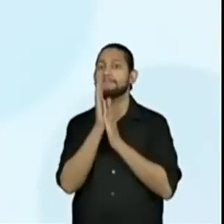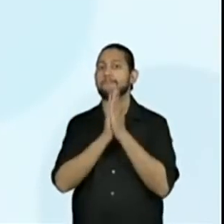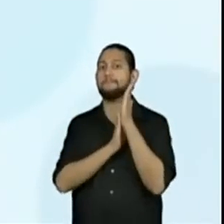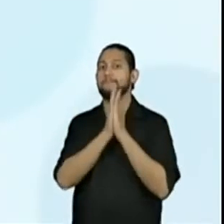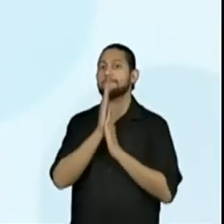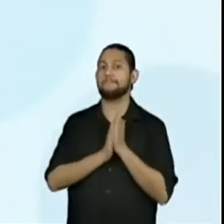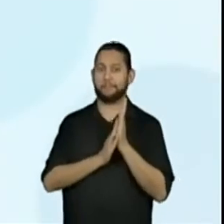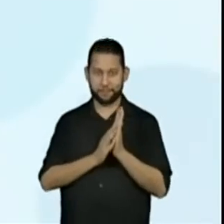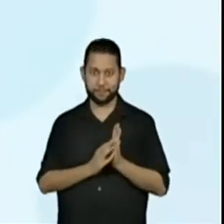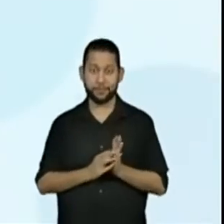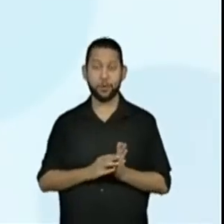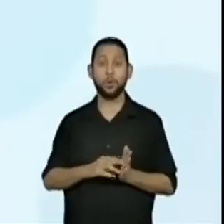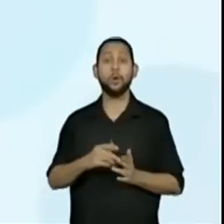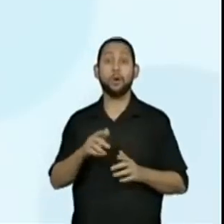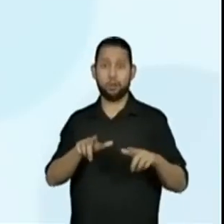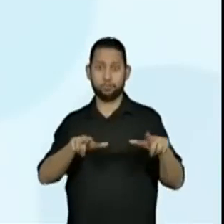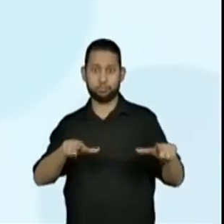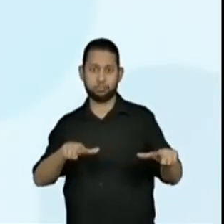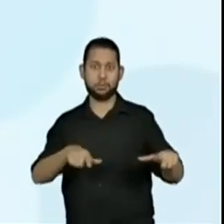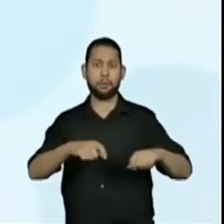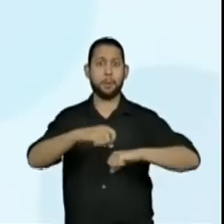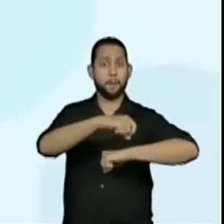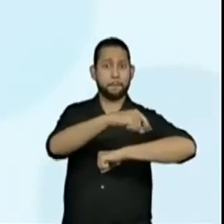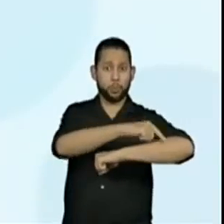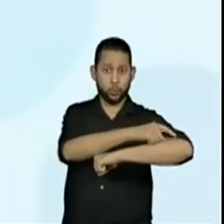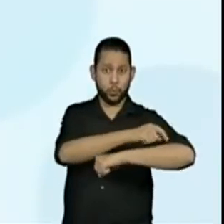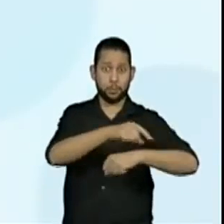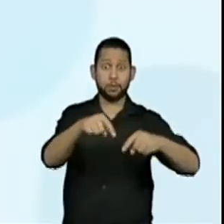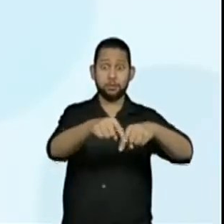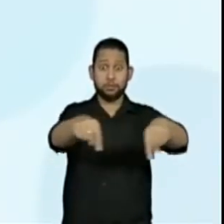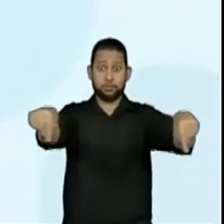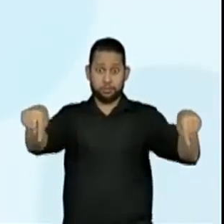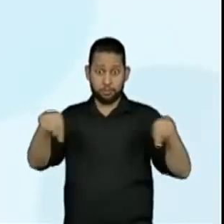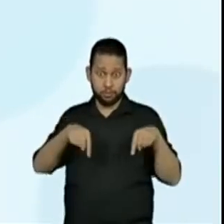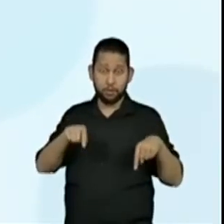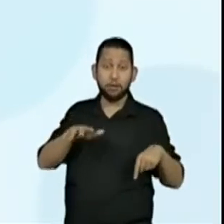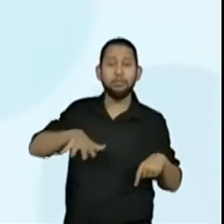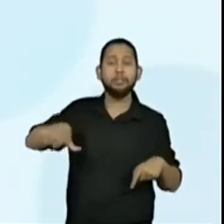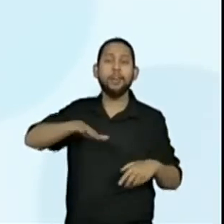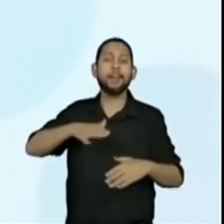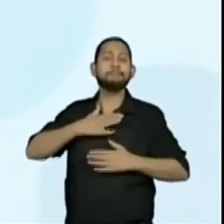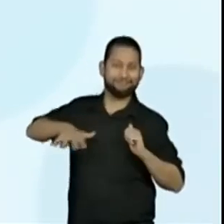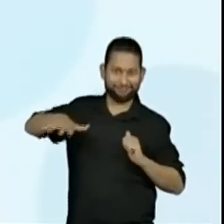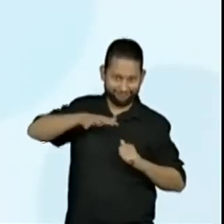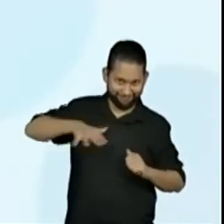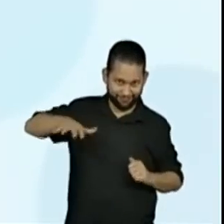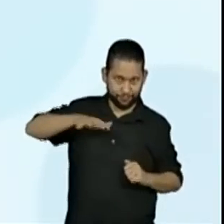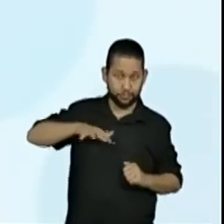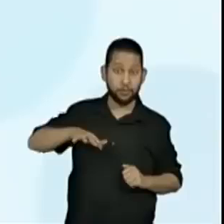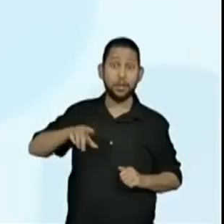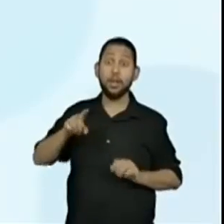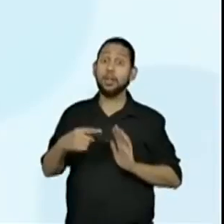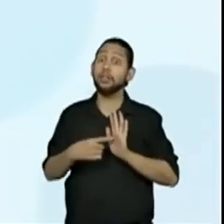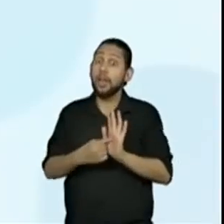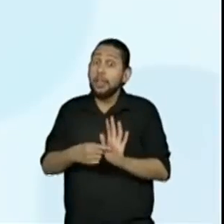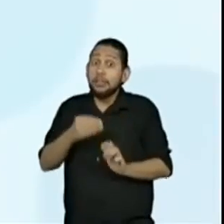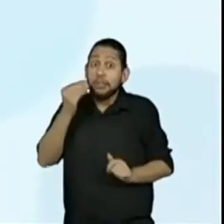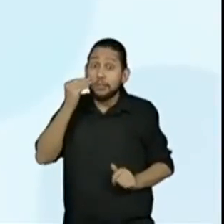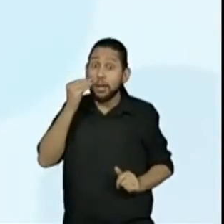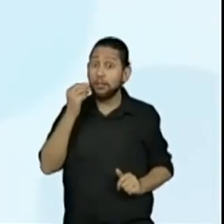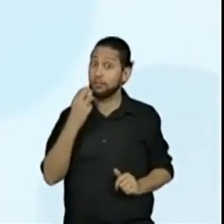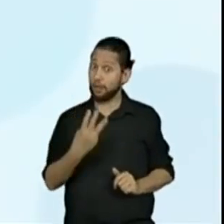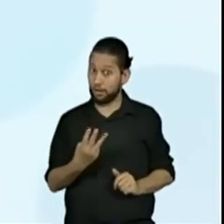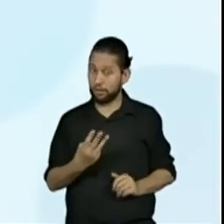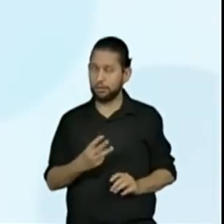em outro espaço do sítio Seu José quer fazer uma área de lazer ele fez o desenho de TR a ser reservado